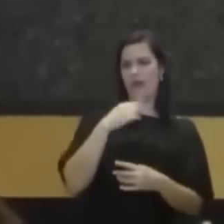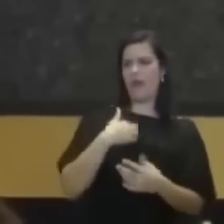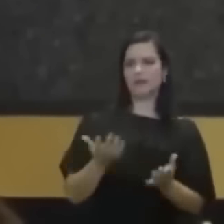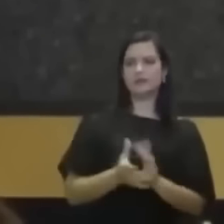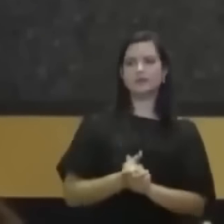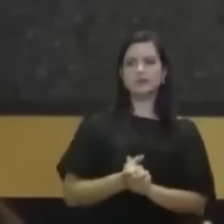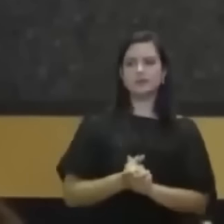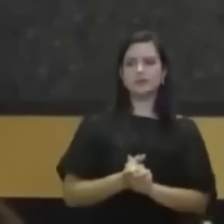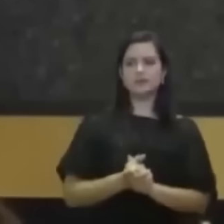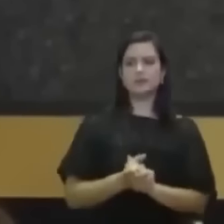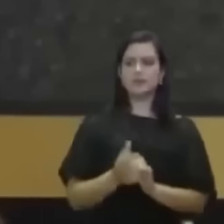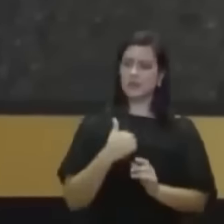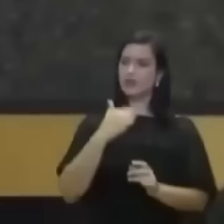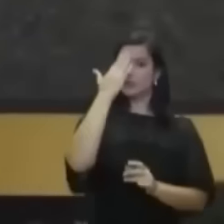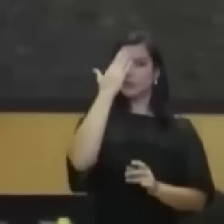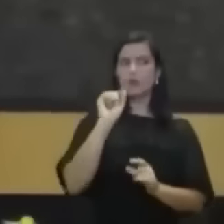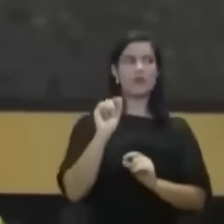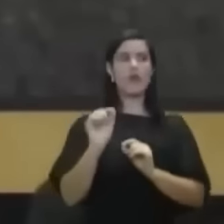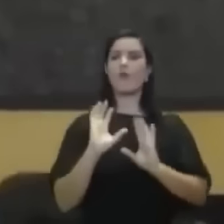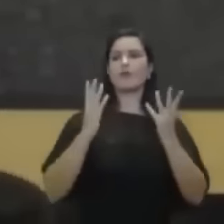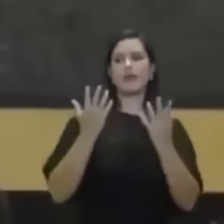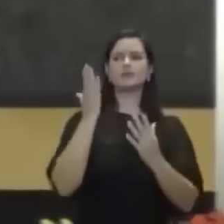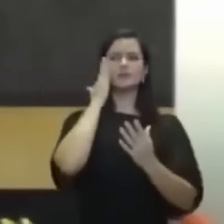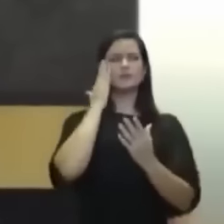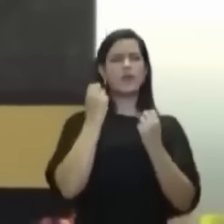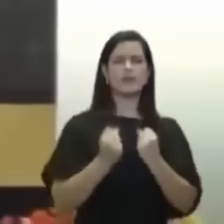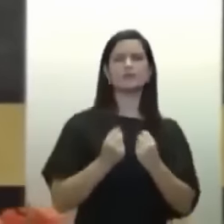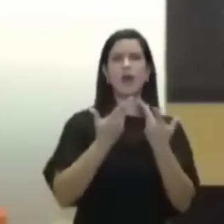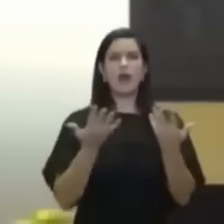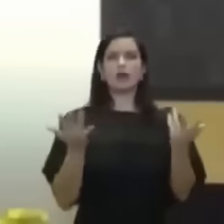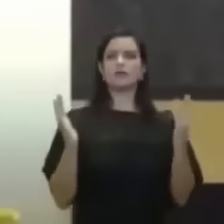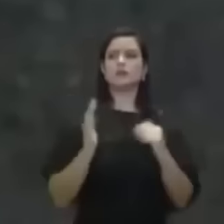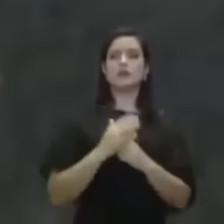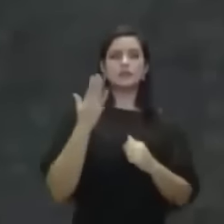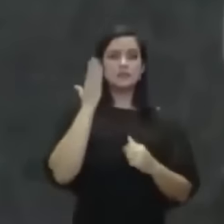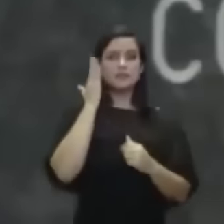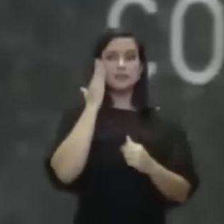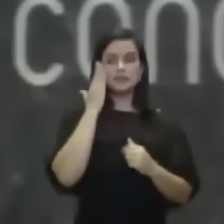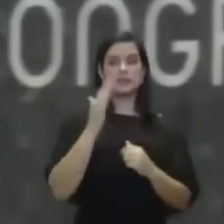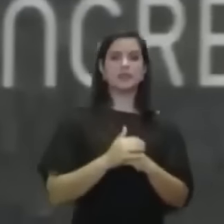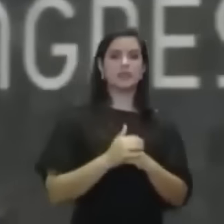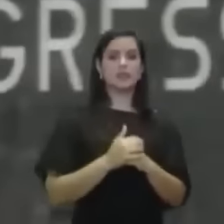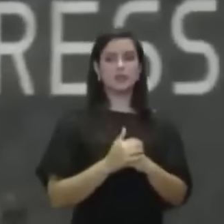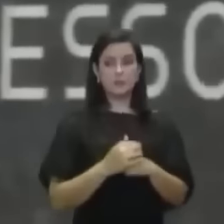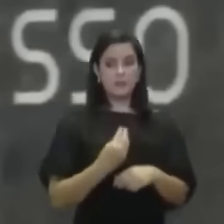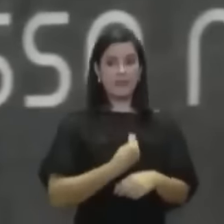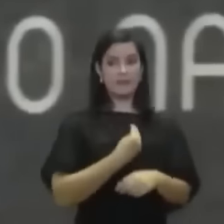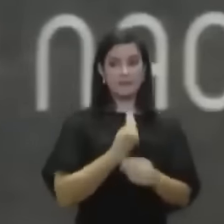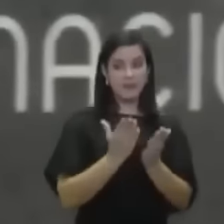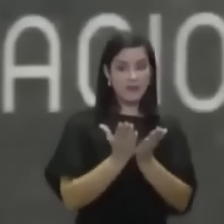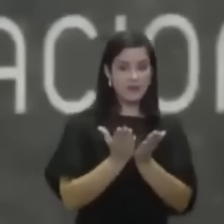bem. Eu sei o que está acontecendo, eu sei que o clima está pesado, eu sei que nos bastidores eclesiásticos, aí